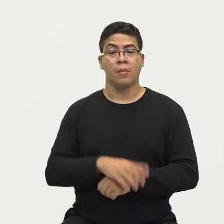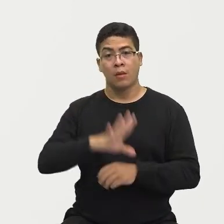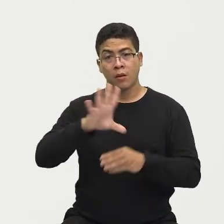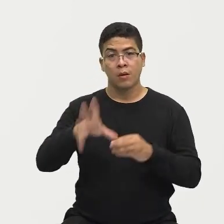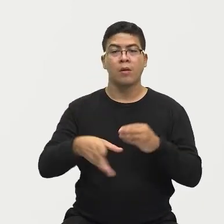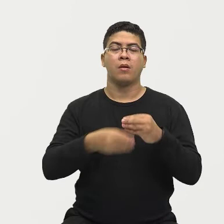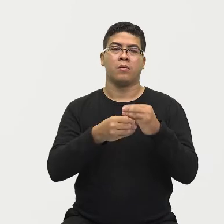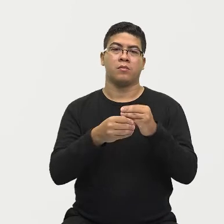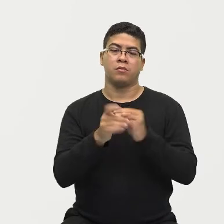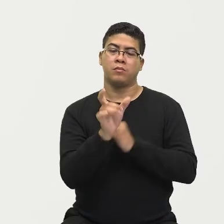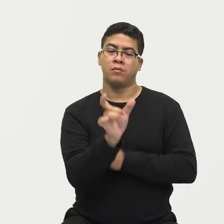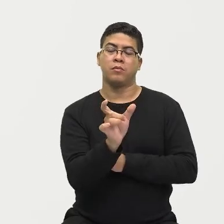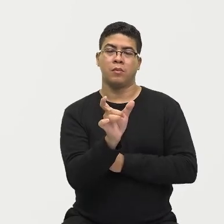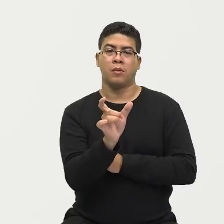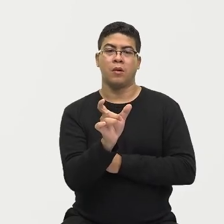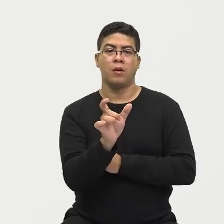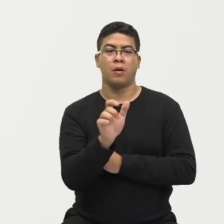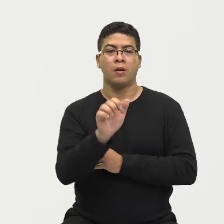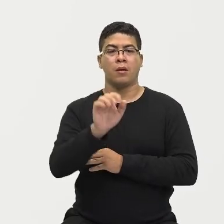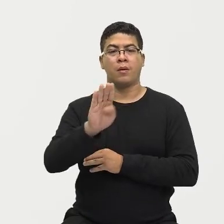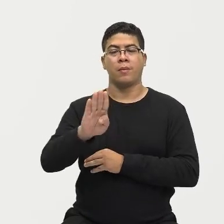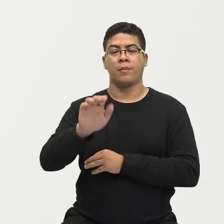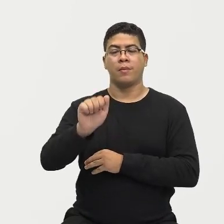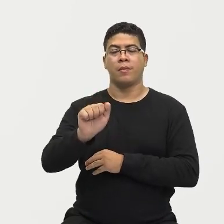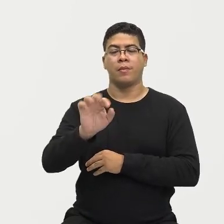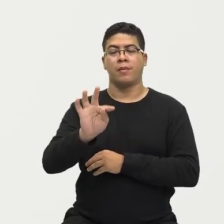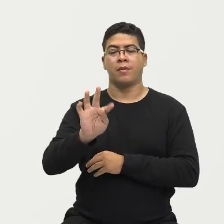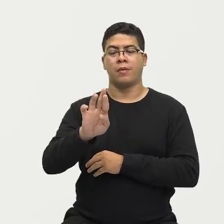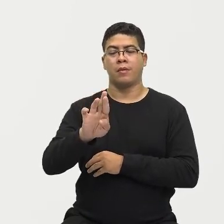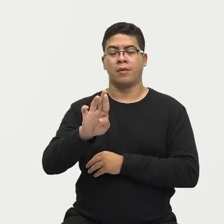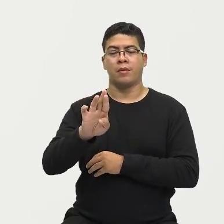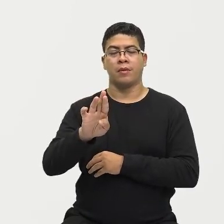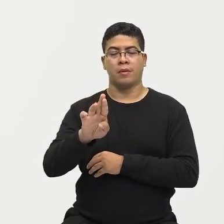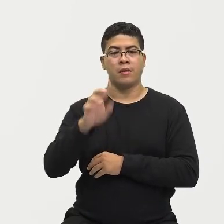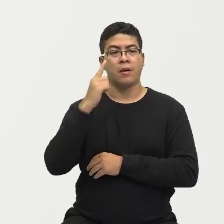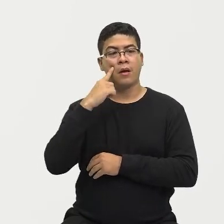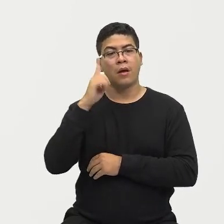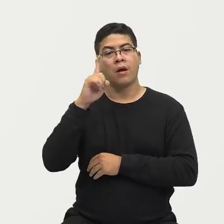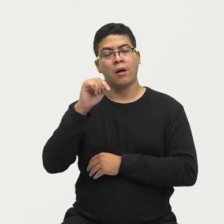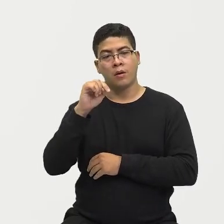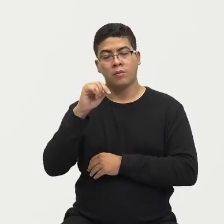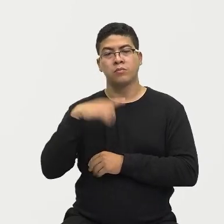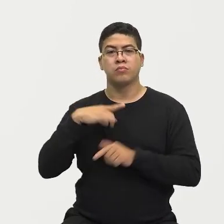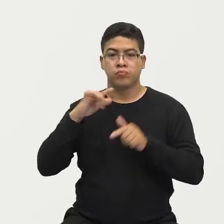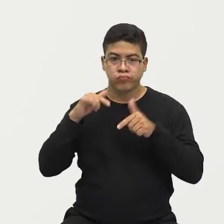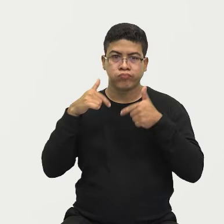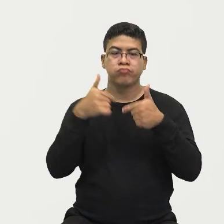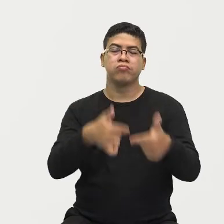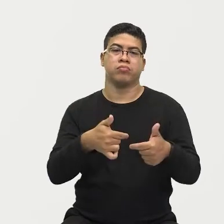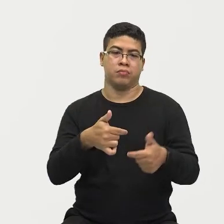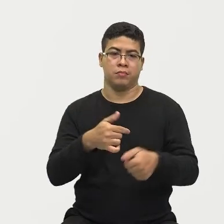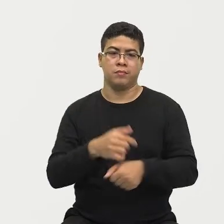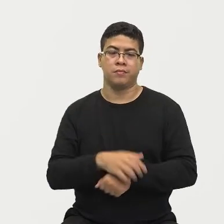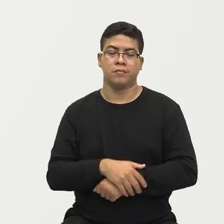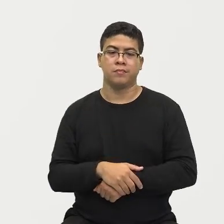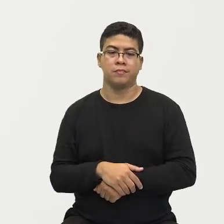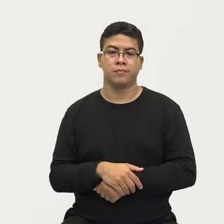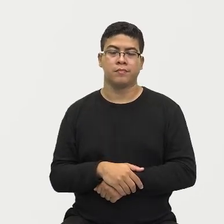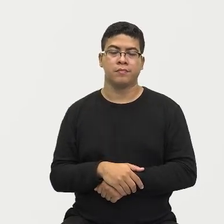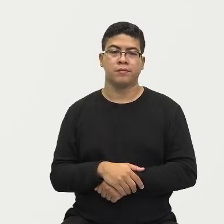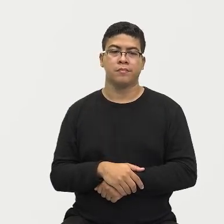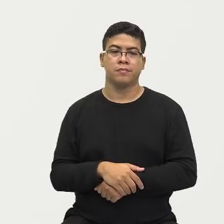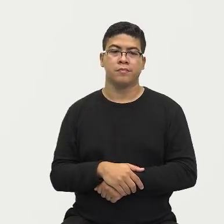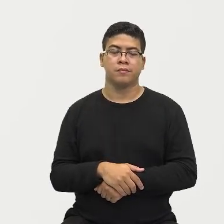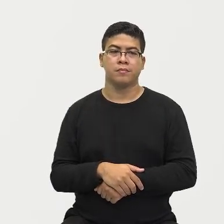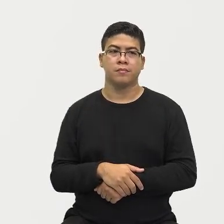verbo bater uma ideia de modo, de intensidade. Muito bem. Vamos falar